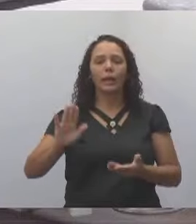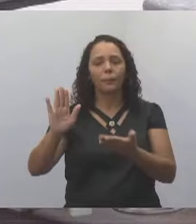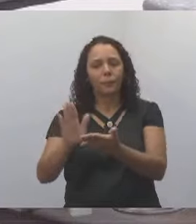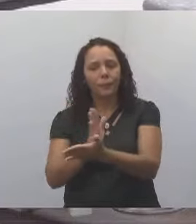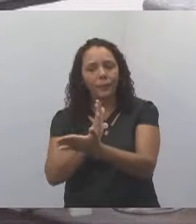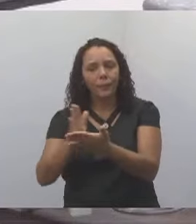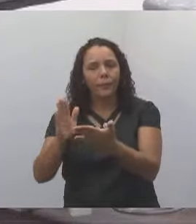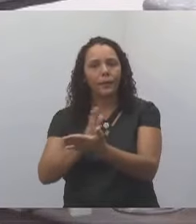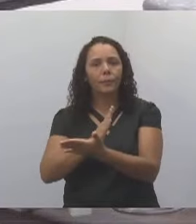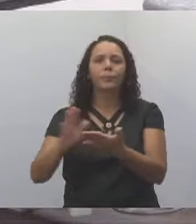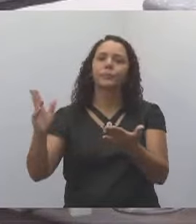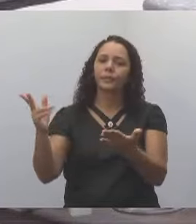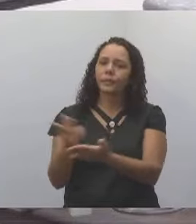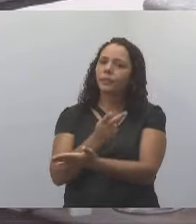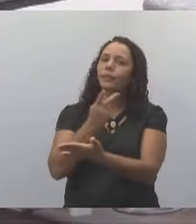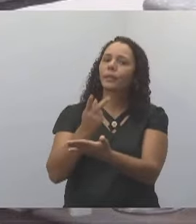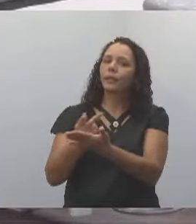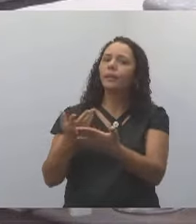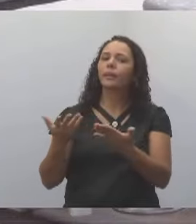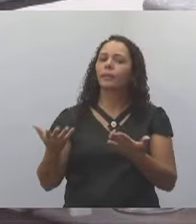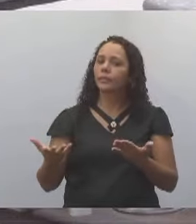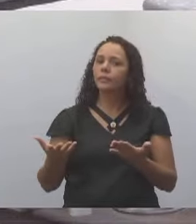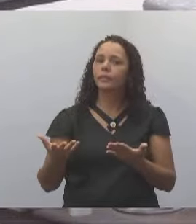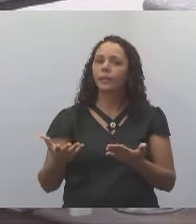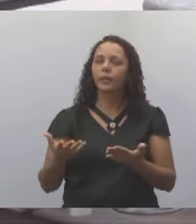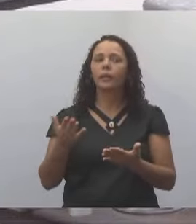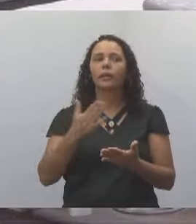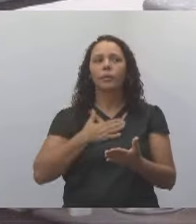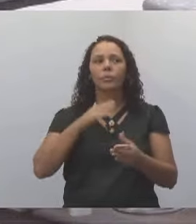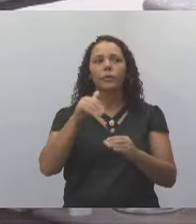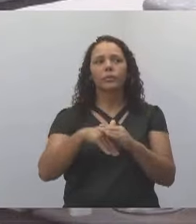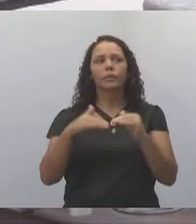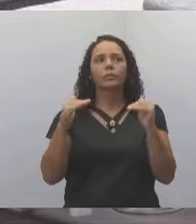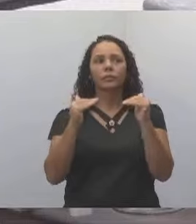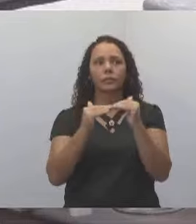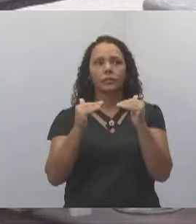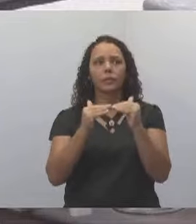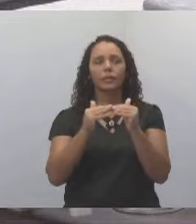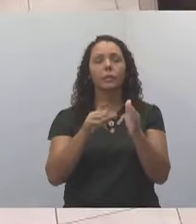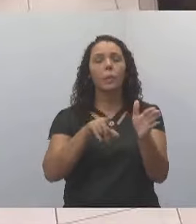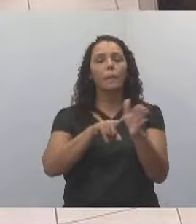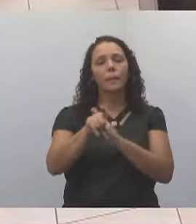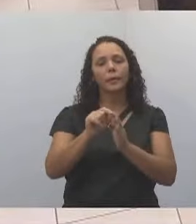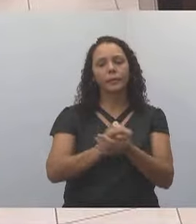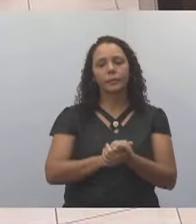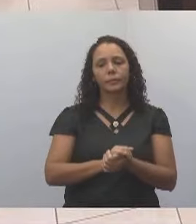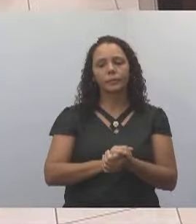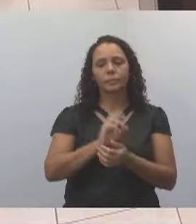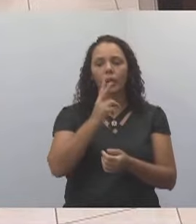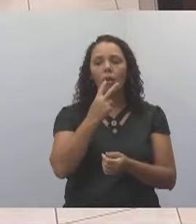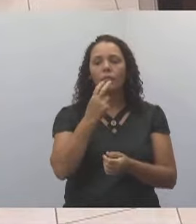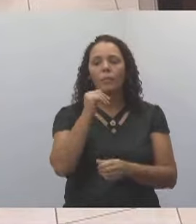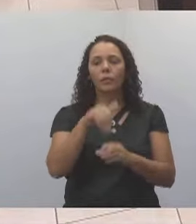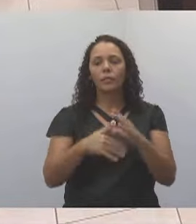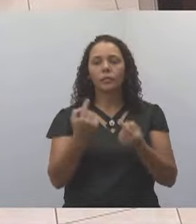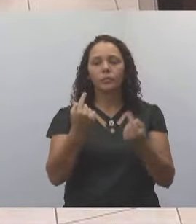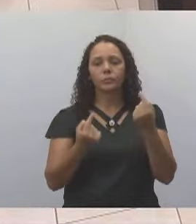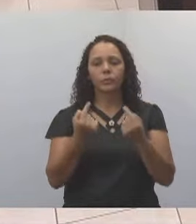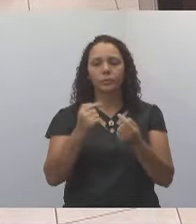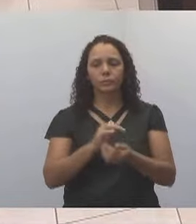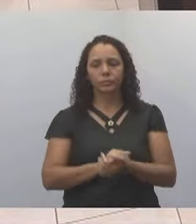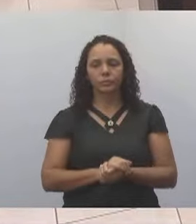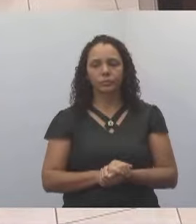exceções que fazem as coisas de forma errada. Então, o meu voto é favorável. Como voto, vereador Valmir do Parque Meia Lua?